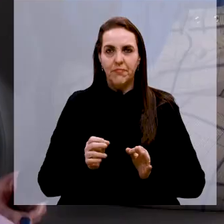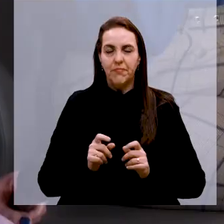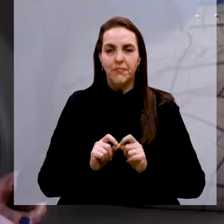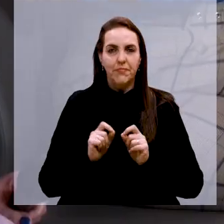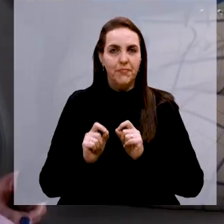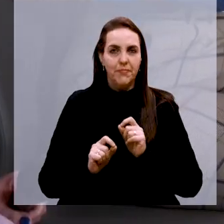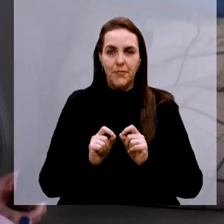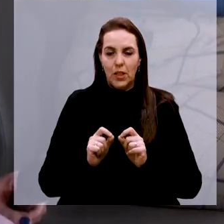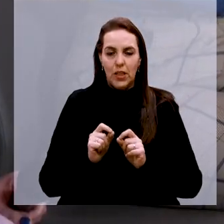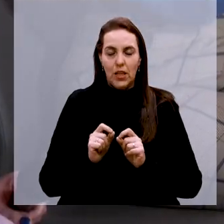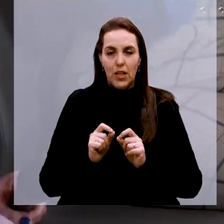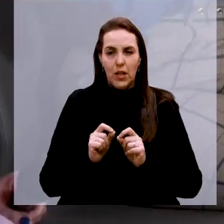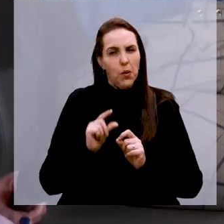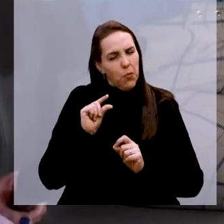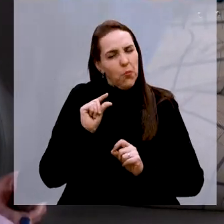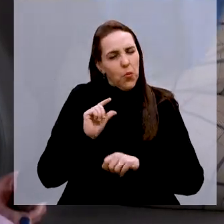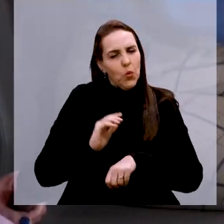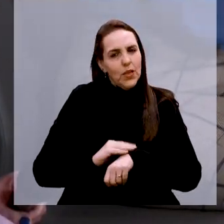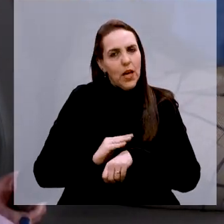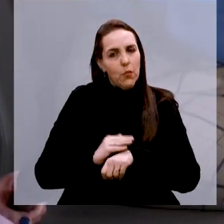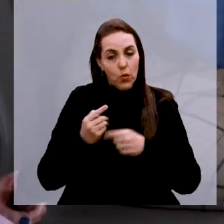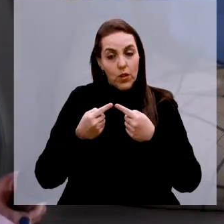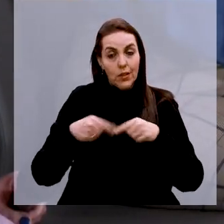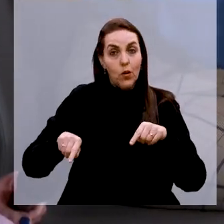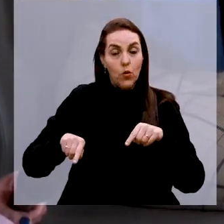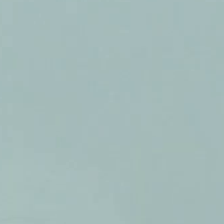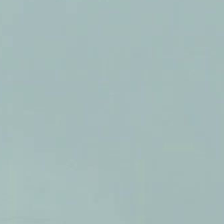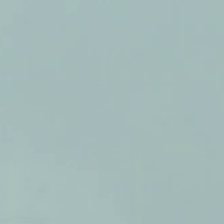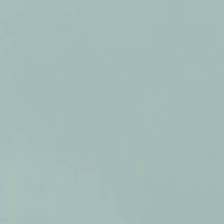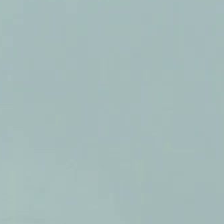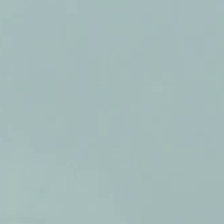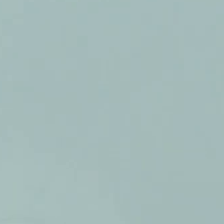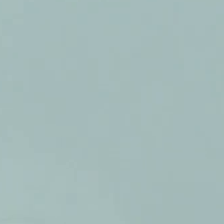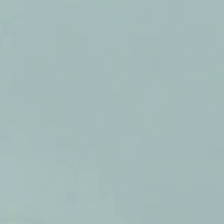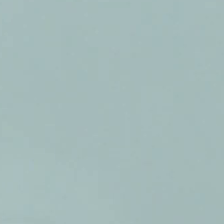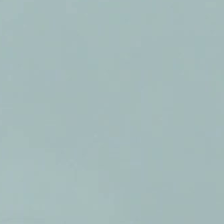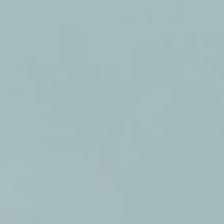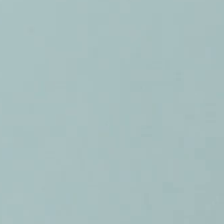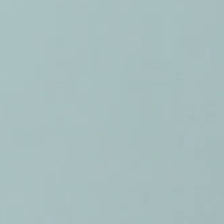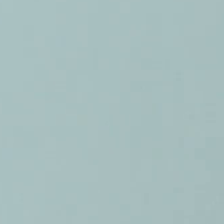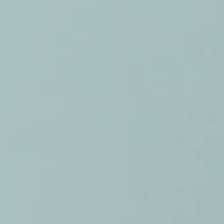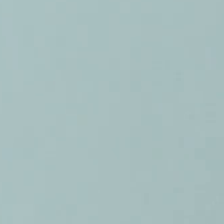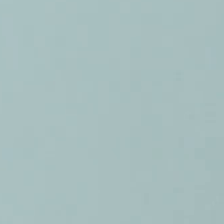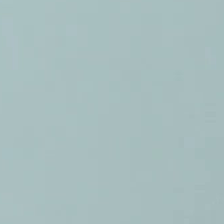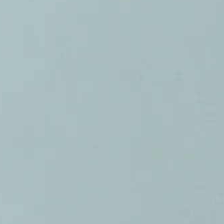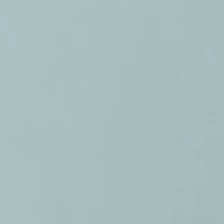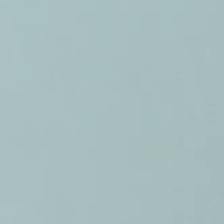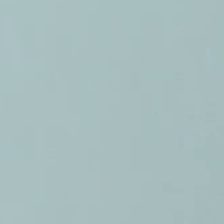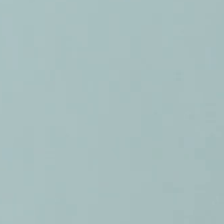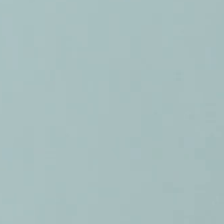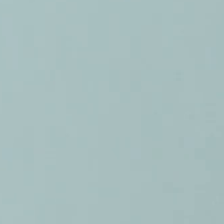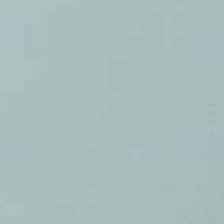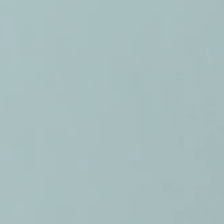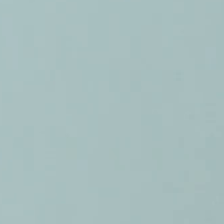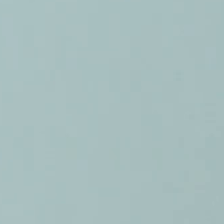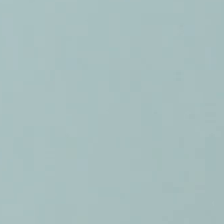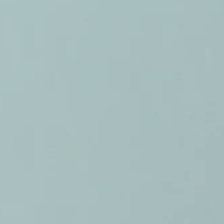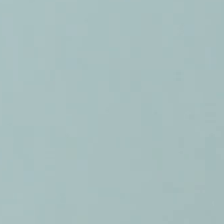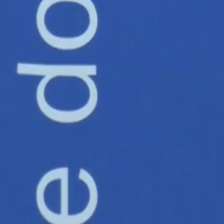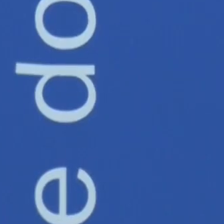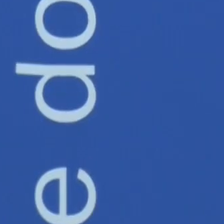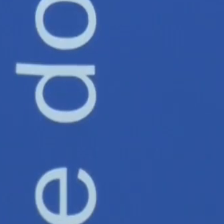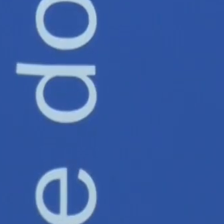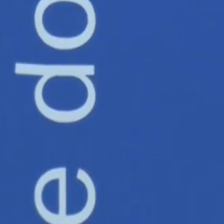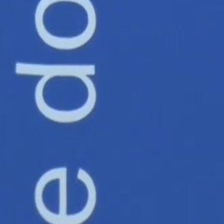que com pouco tempo, né, ele foi inaugurado no início de abril, mas com pouco tempo ele já transformou muitas vidas. Porque se a gente